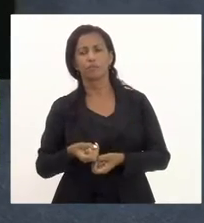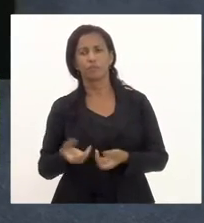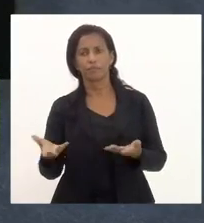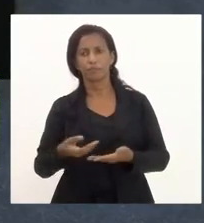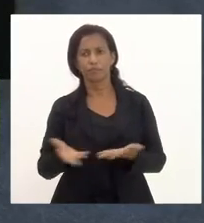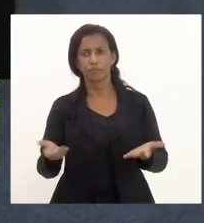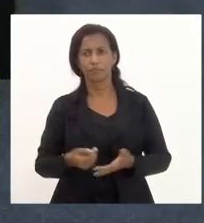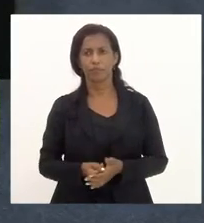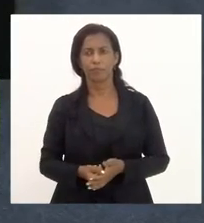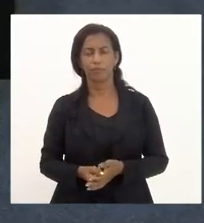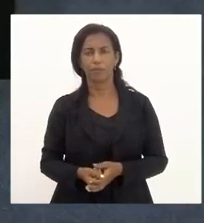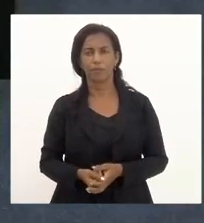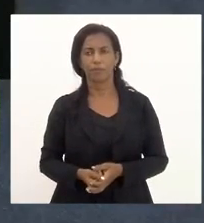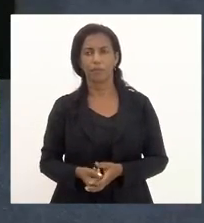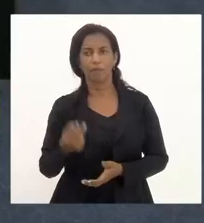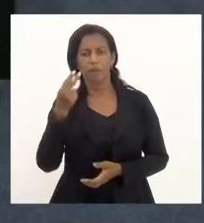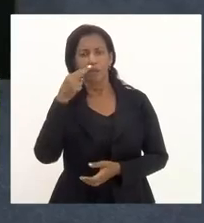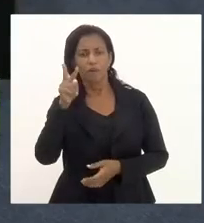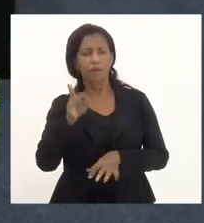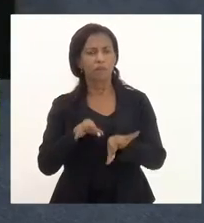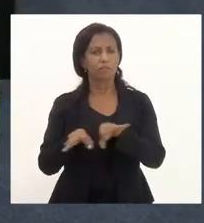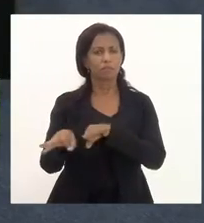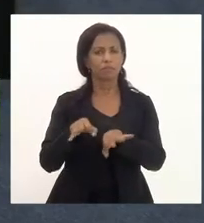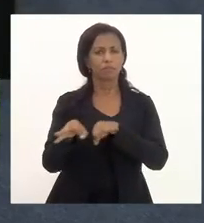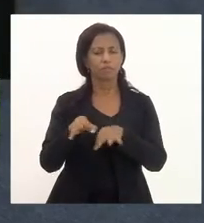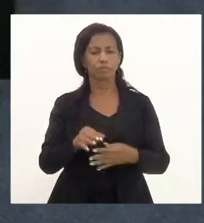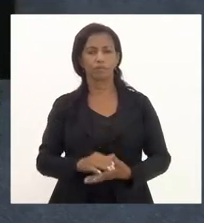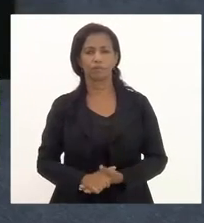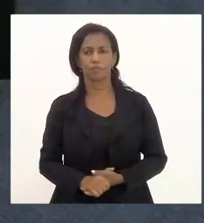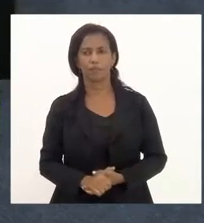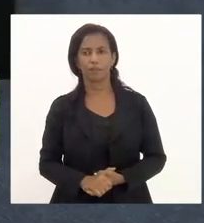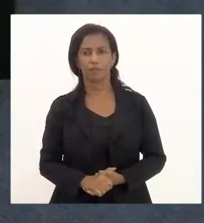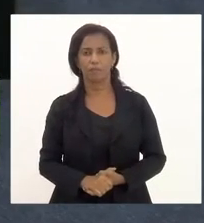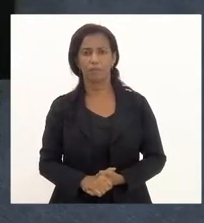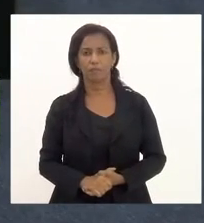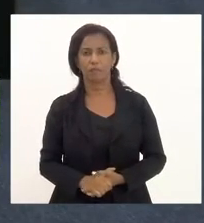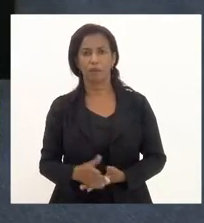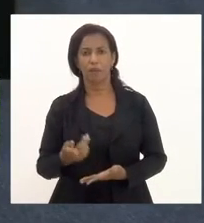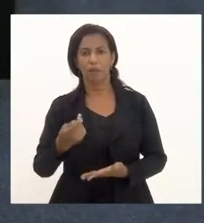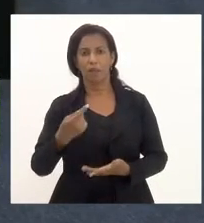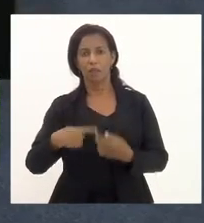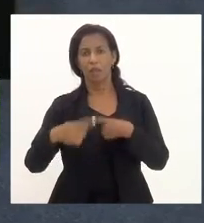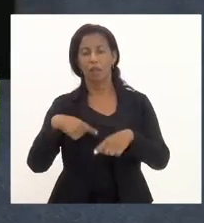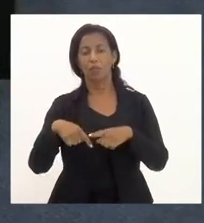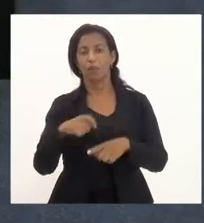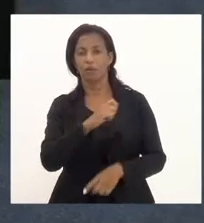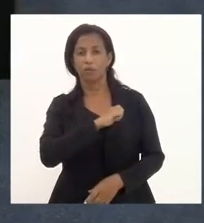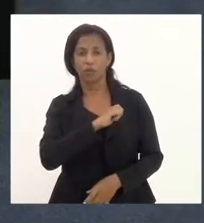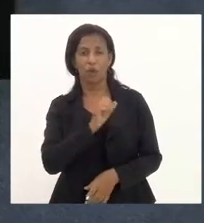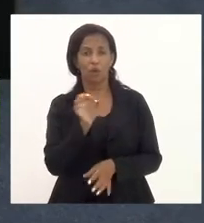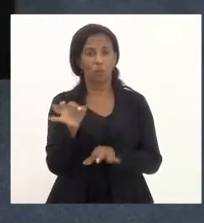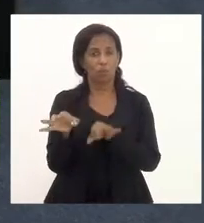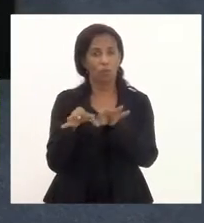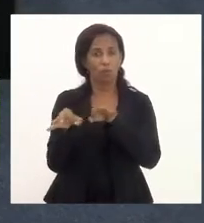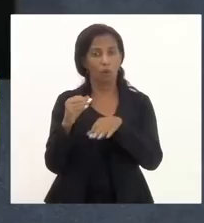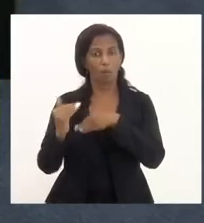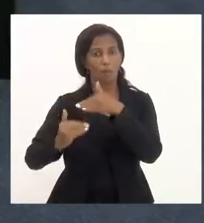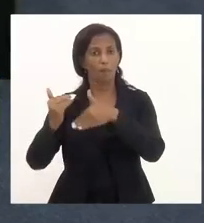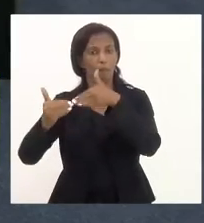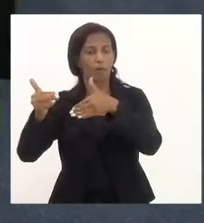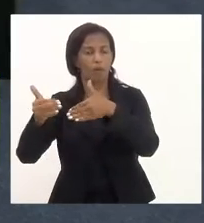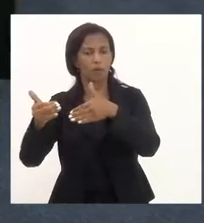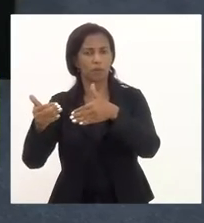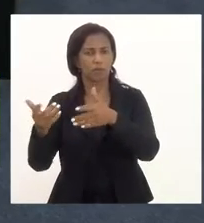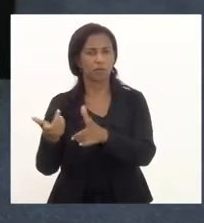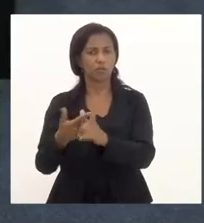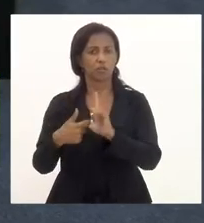e e olhar o esse plano né da recuperação fiscal como mecanismo na verdade como o processo paulatino